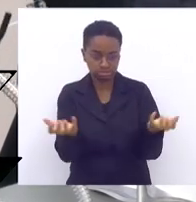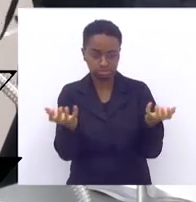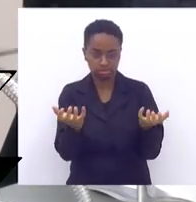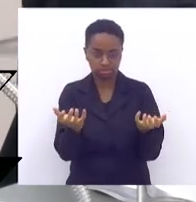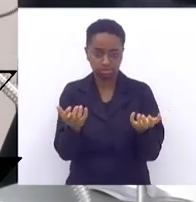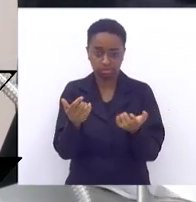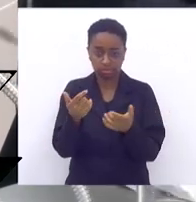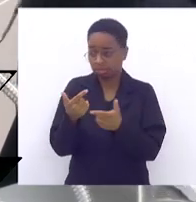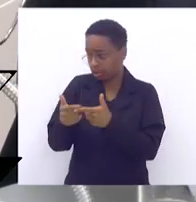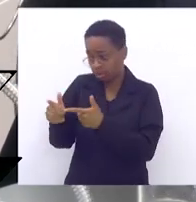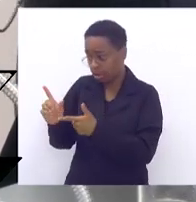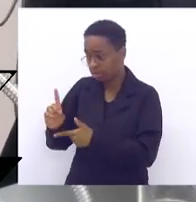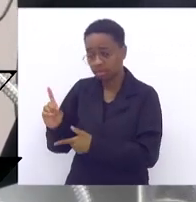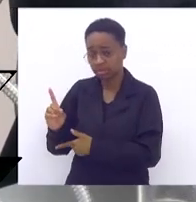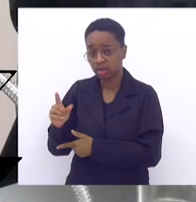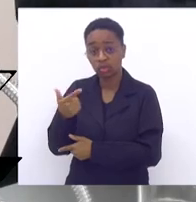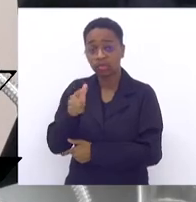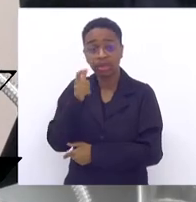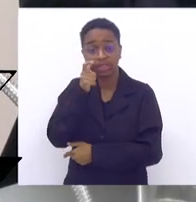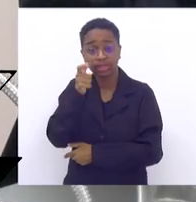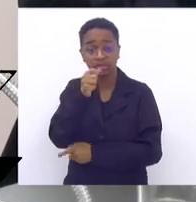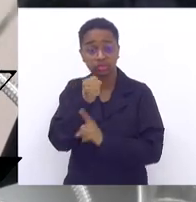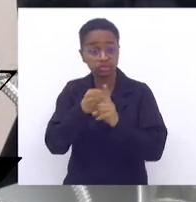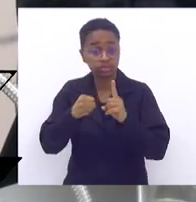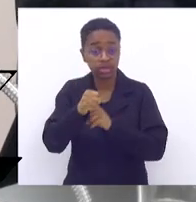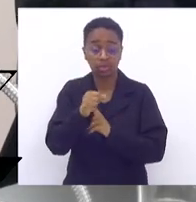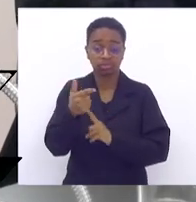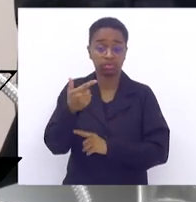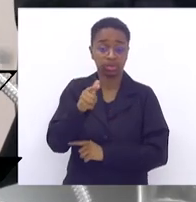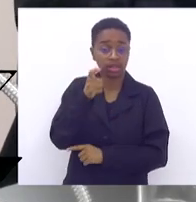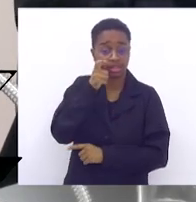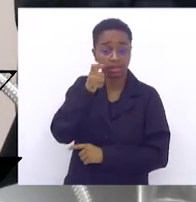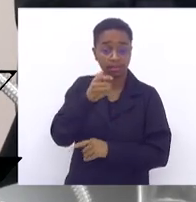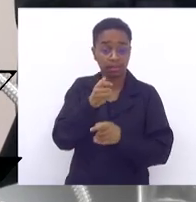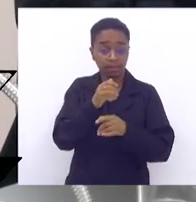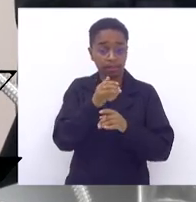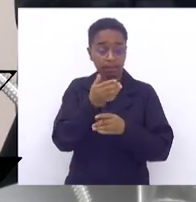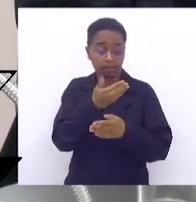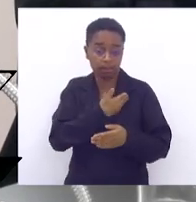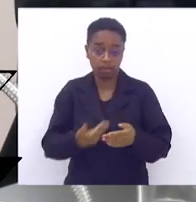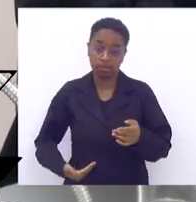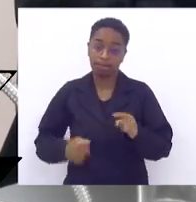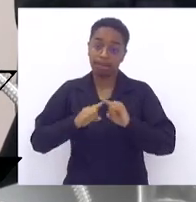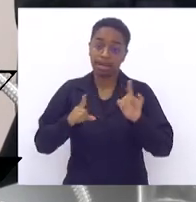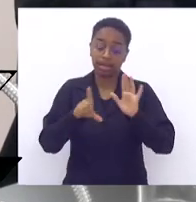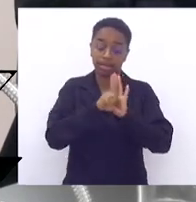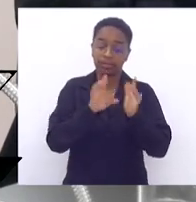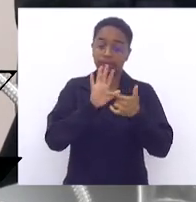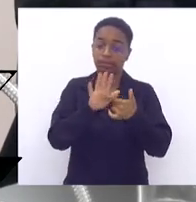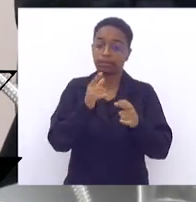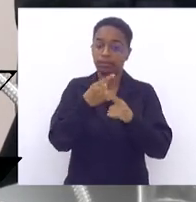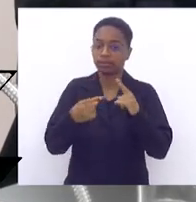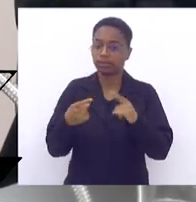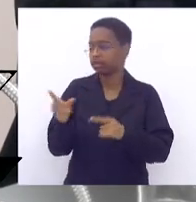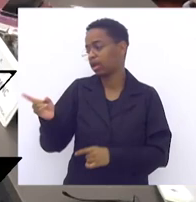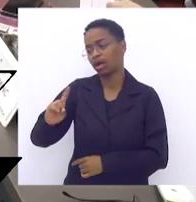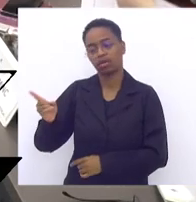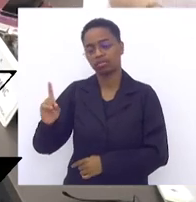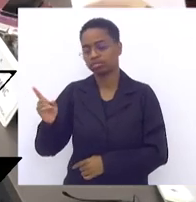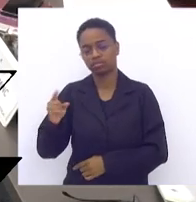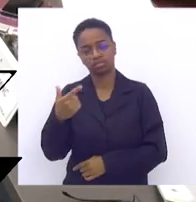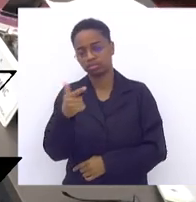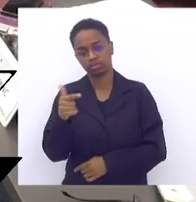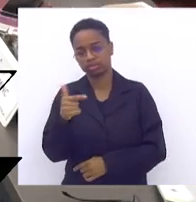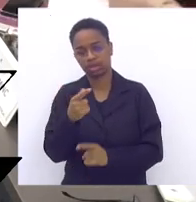interesse social, não tem interesse público, mas não é proibido. Em tese, a letra da lei, ele estaria proibido de fazer esse manejo. Não estaria. Não estaria,